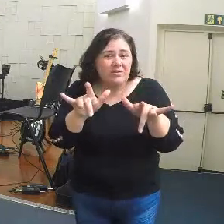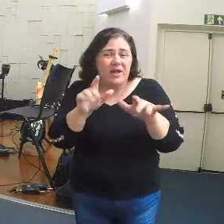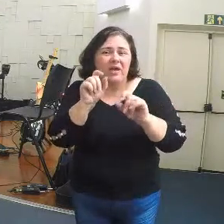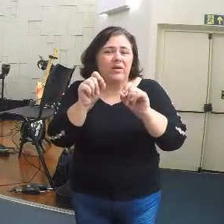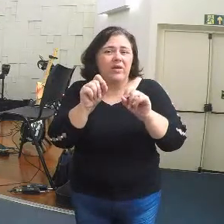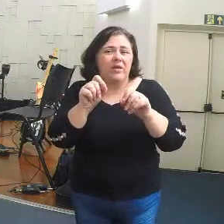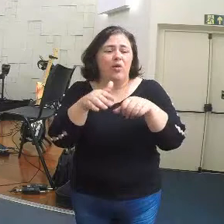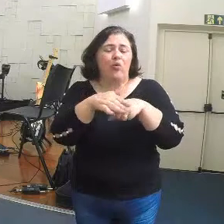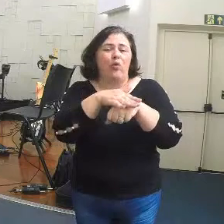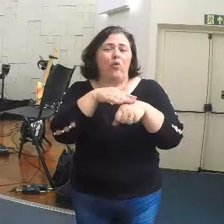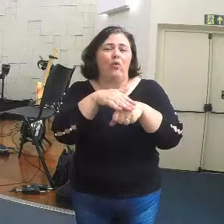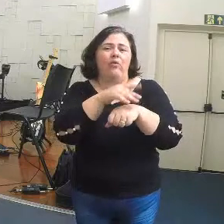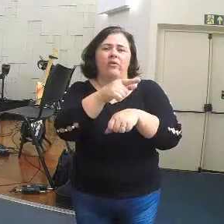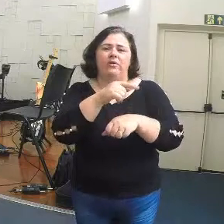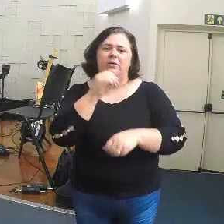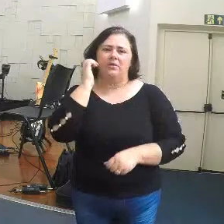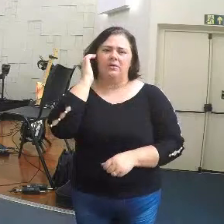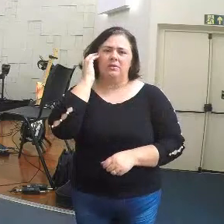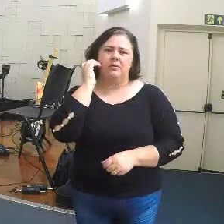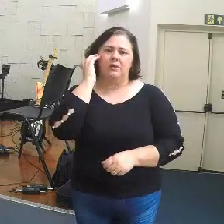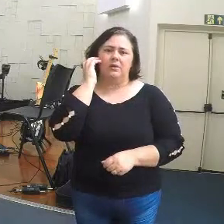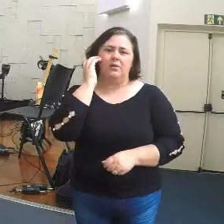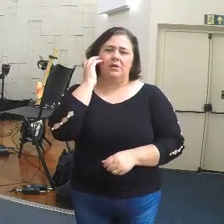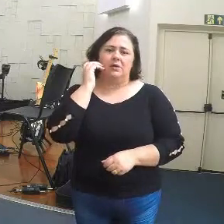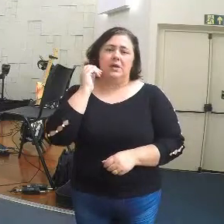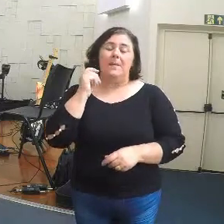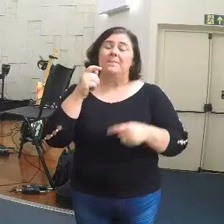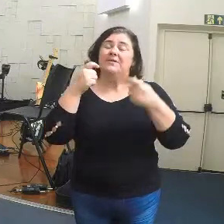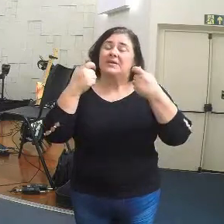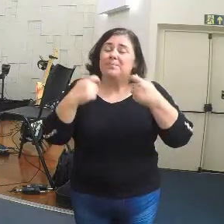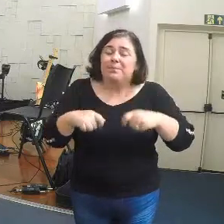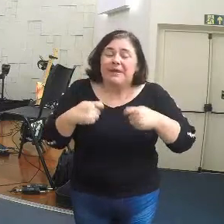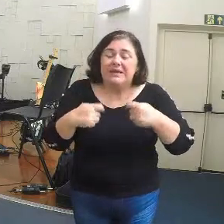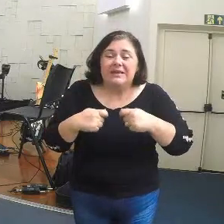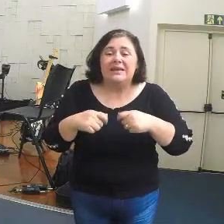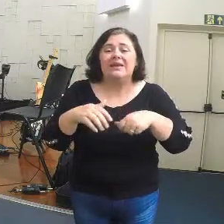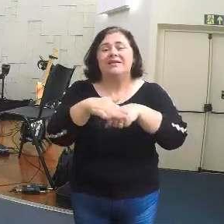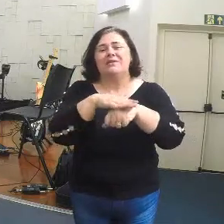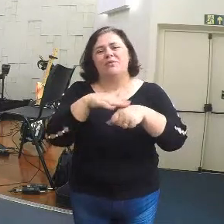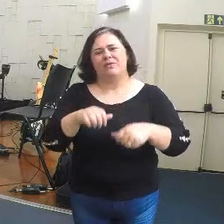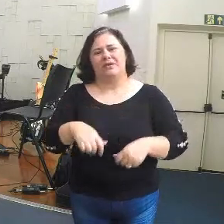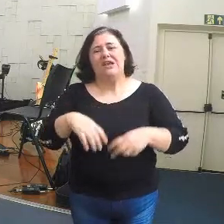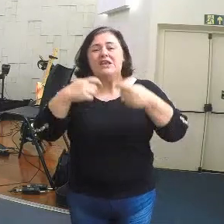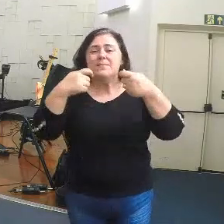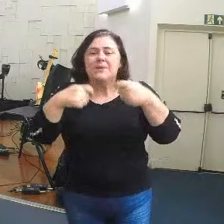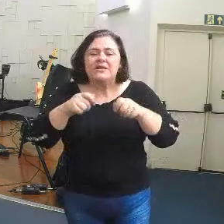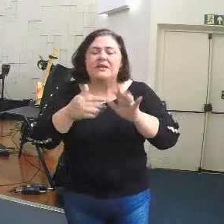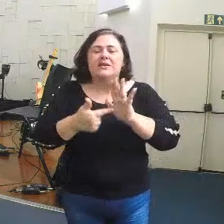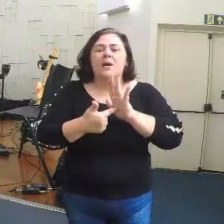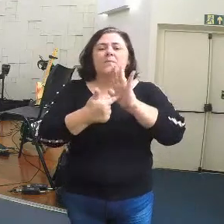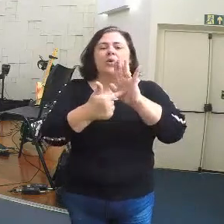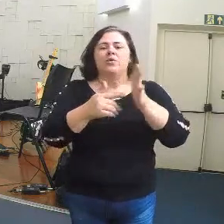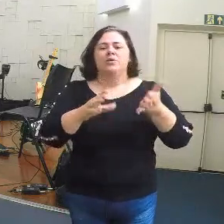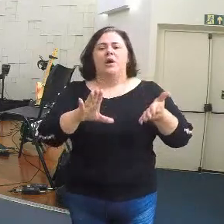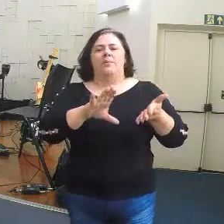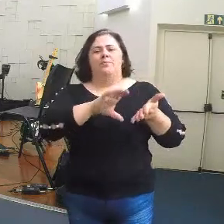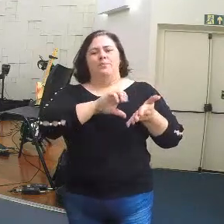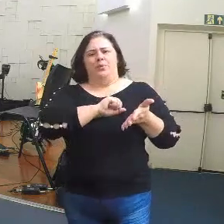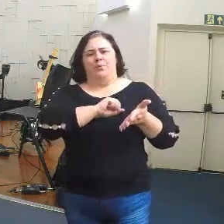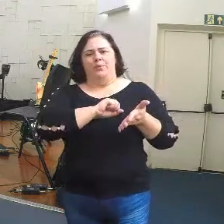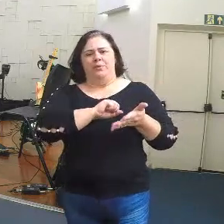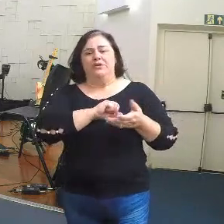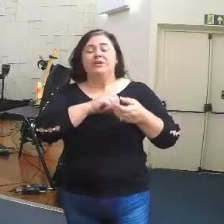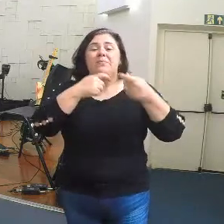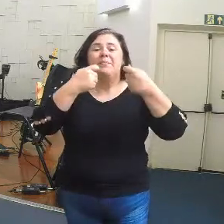você conhece esse amor de um Deus santo, que não tem necessidade de nada, que não precisava de você, mas deu a você